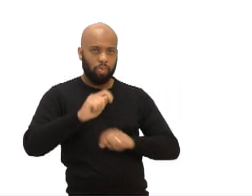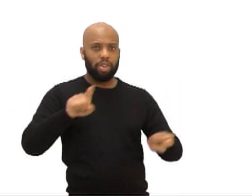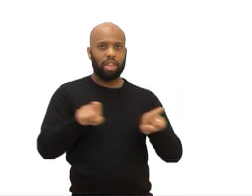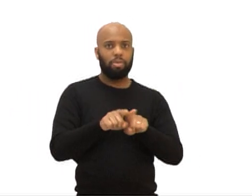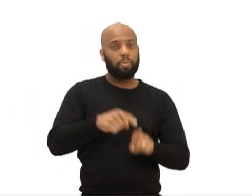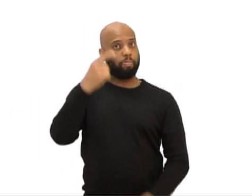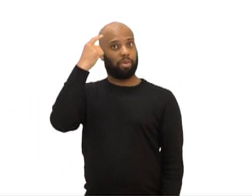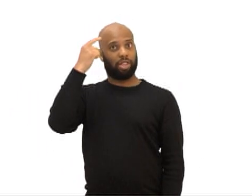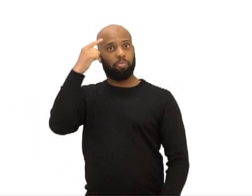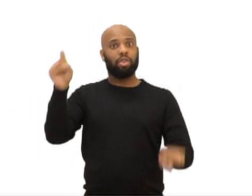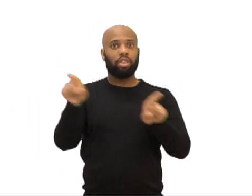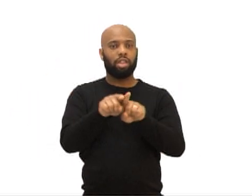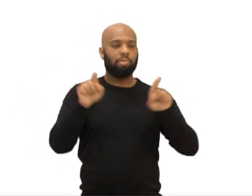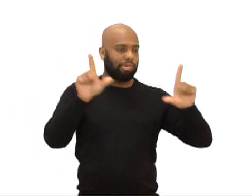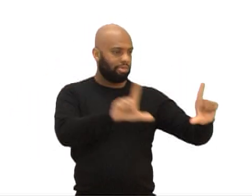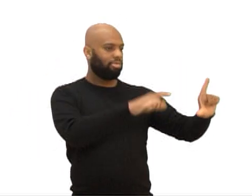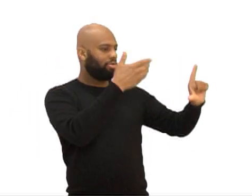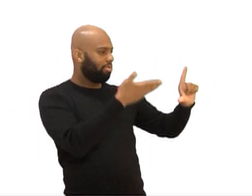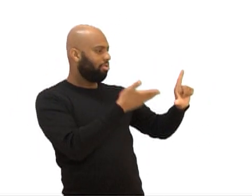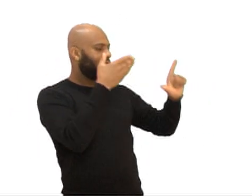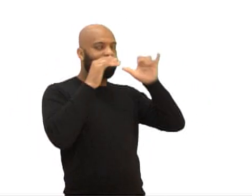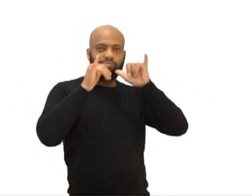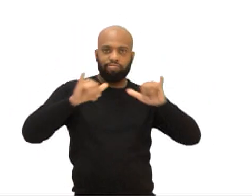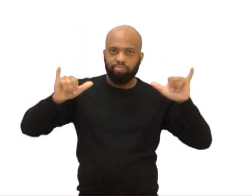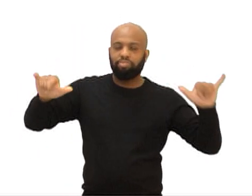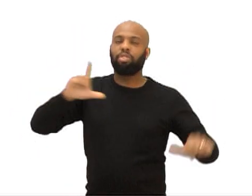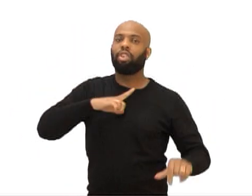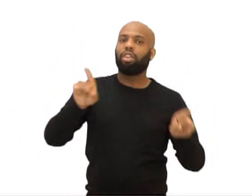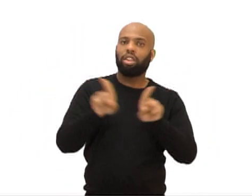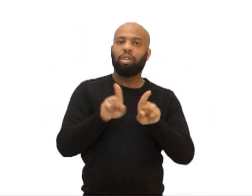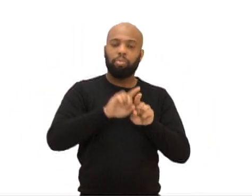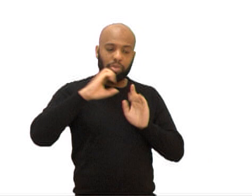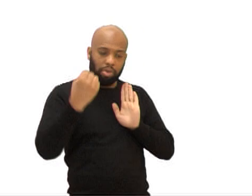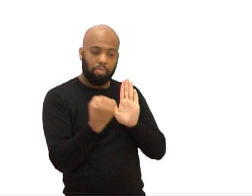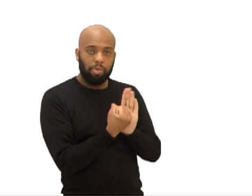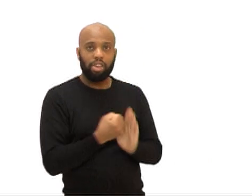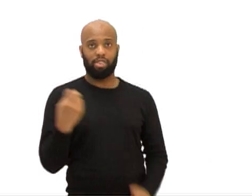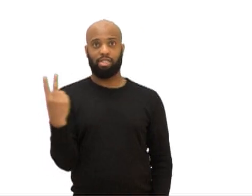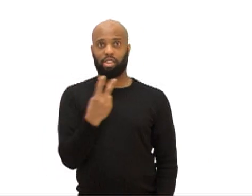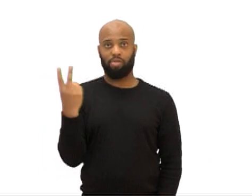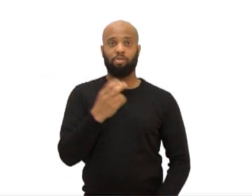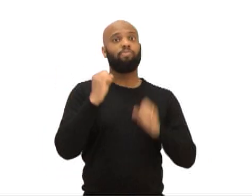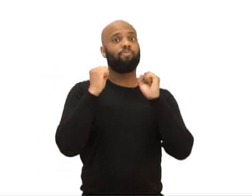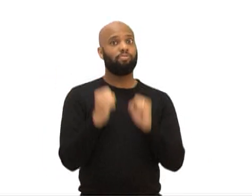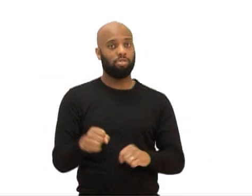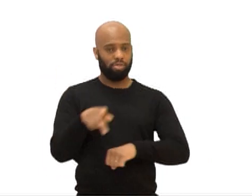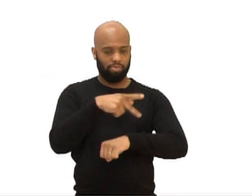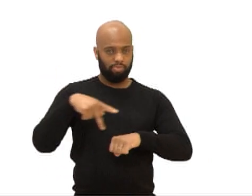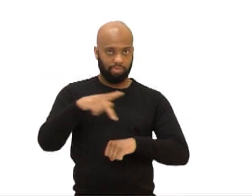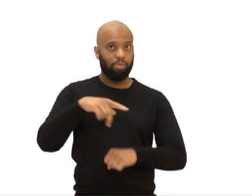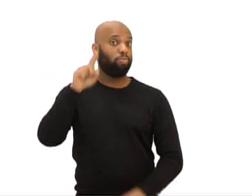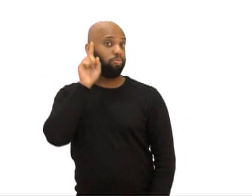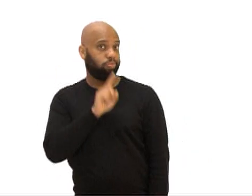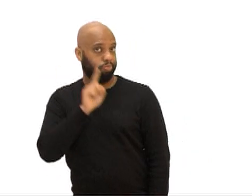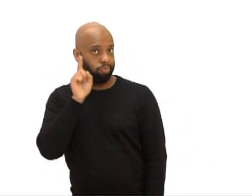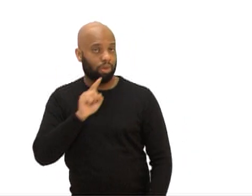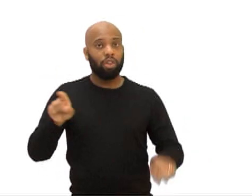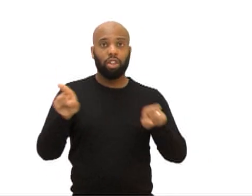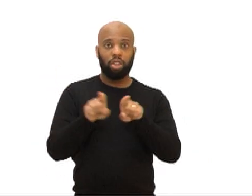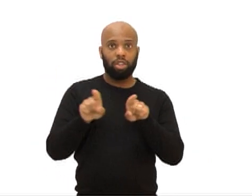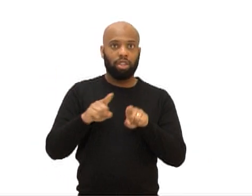e propagandísticas que são marcadas por essas duas superpotências, os Estados